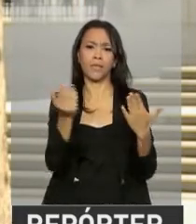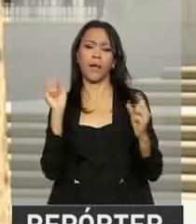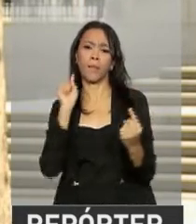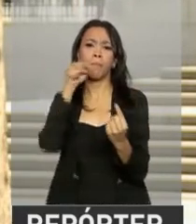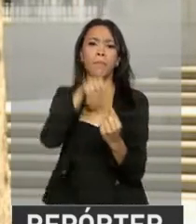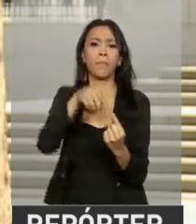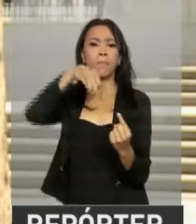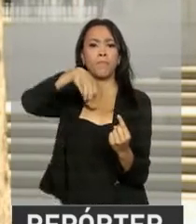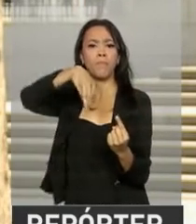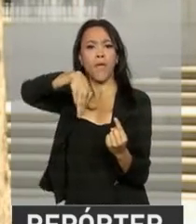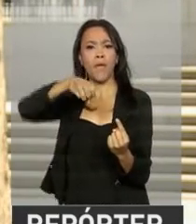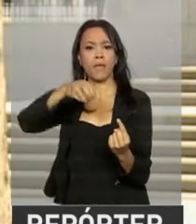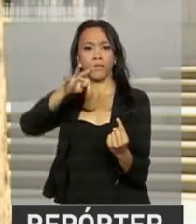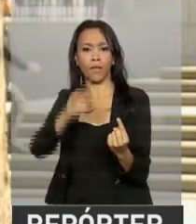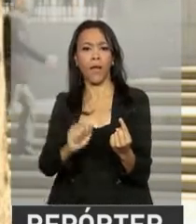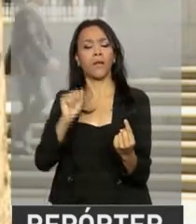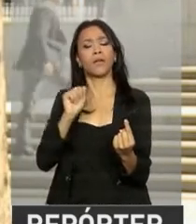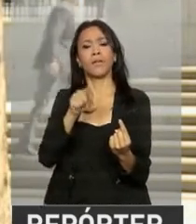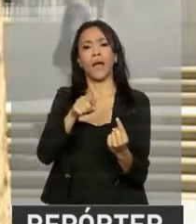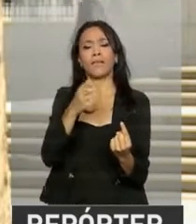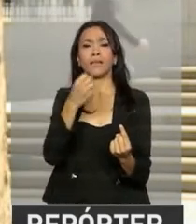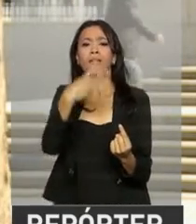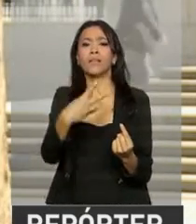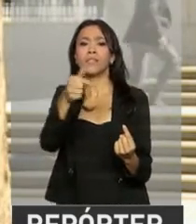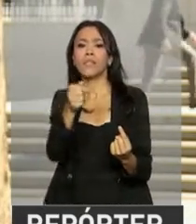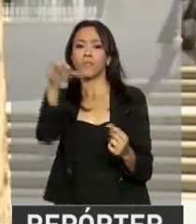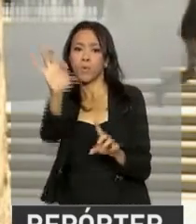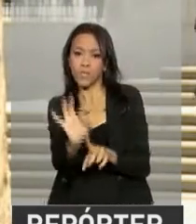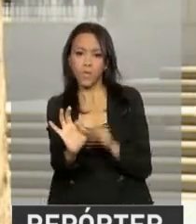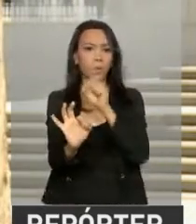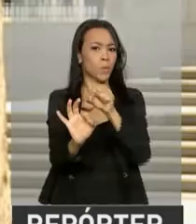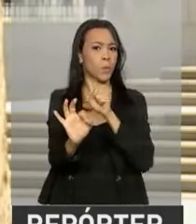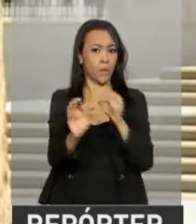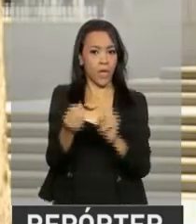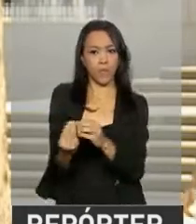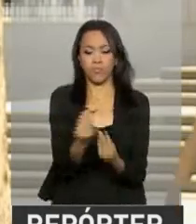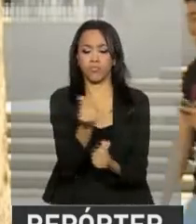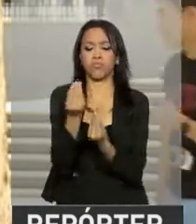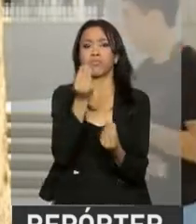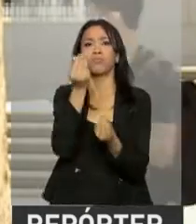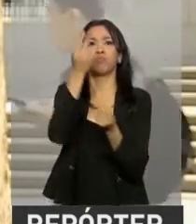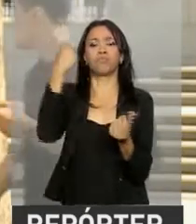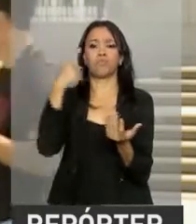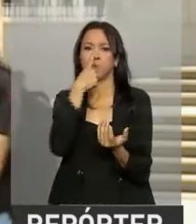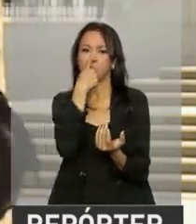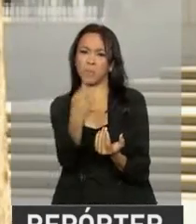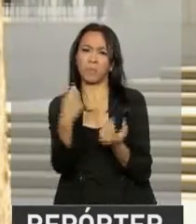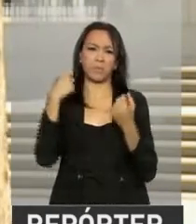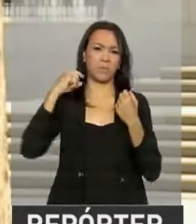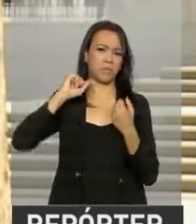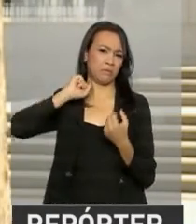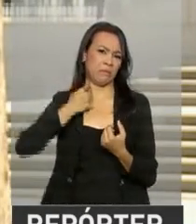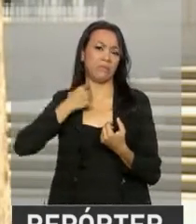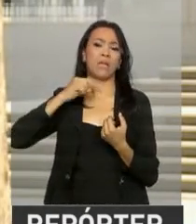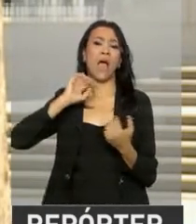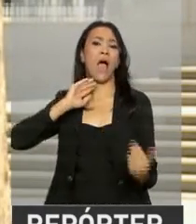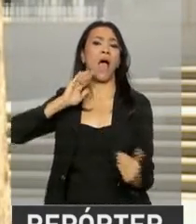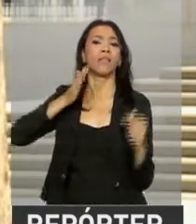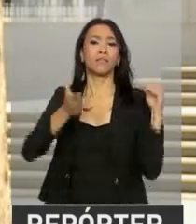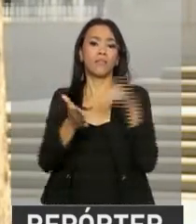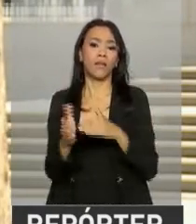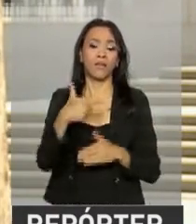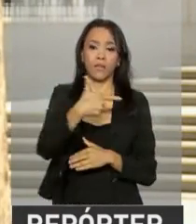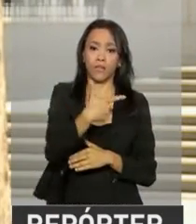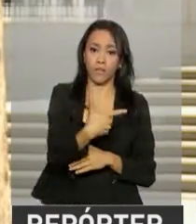por exemplo, reduzir em até 37% as emissões de gases poluentes na atmosfera até